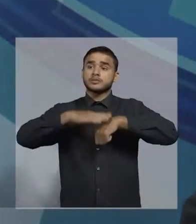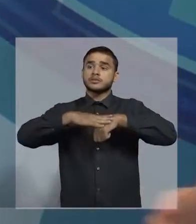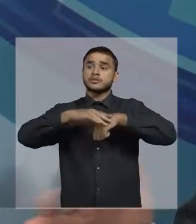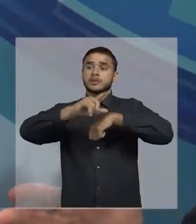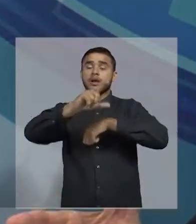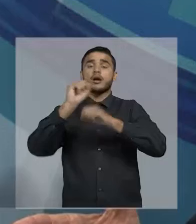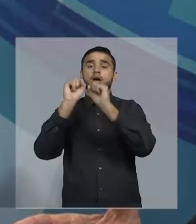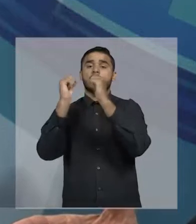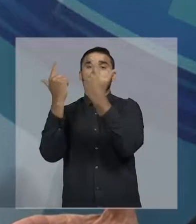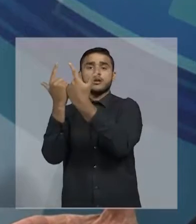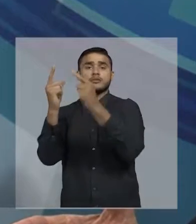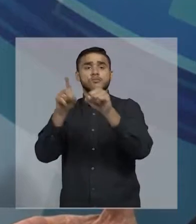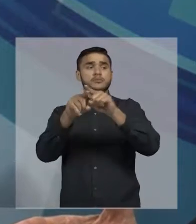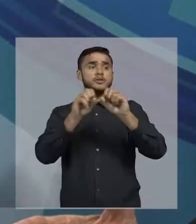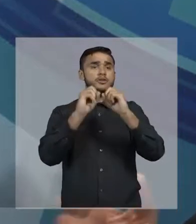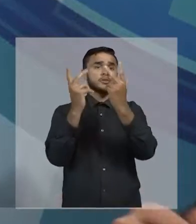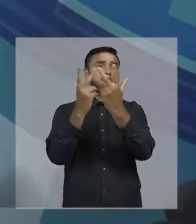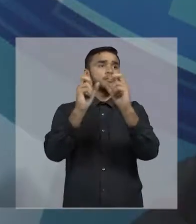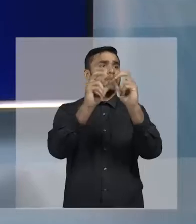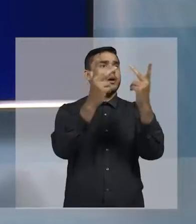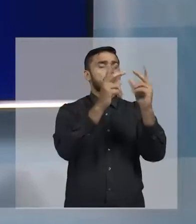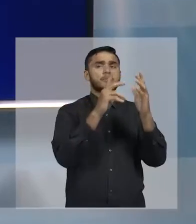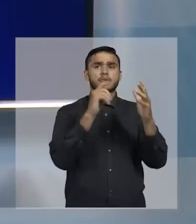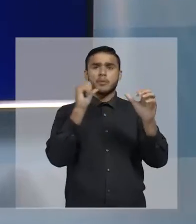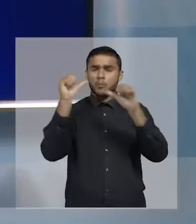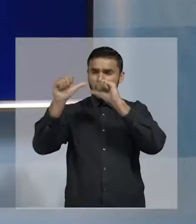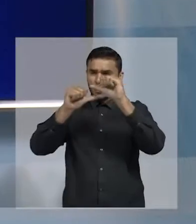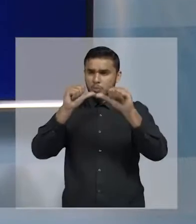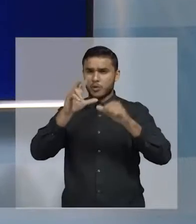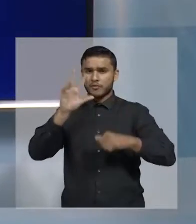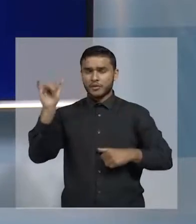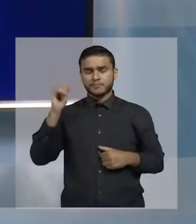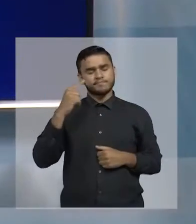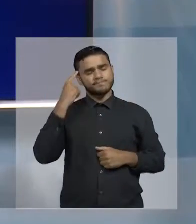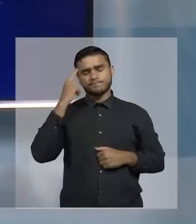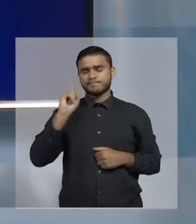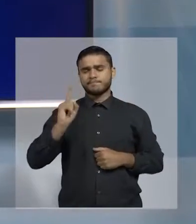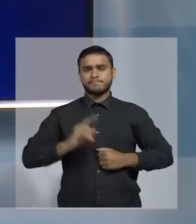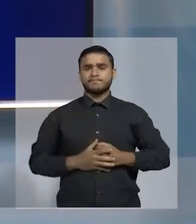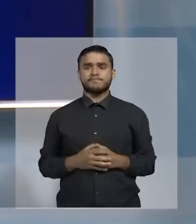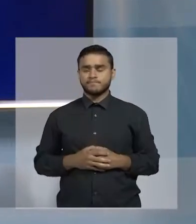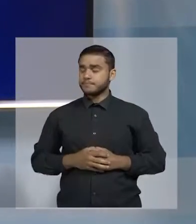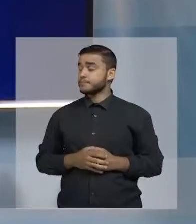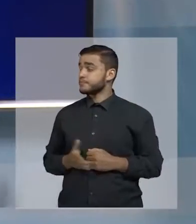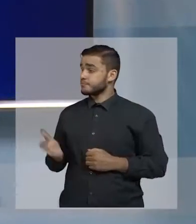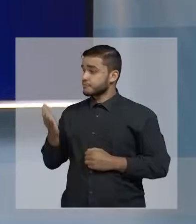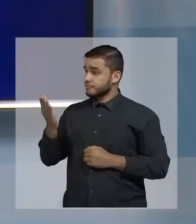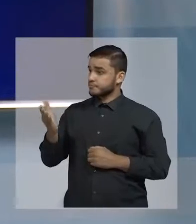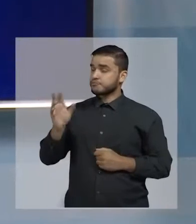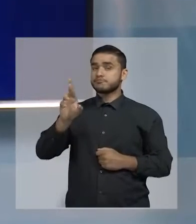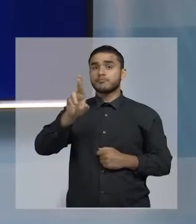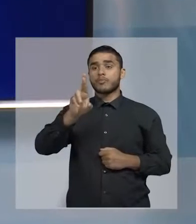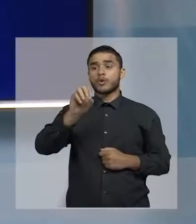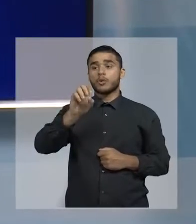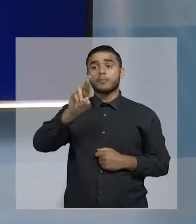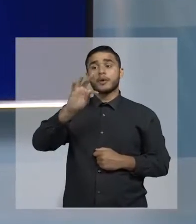que a tendência histórica. Professor Roberto, essa situação confortável,